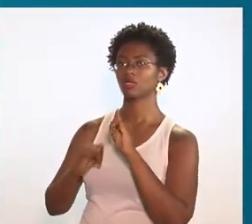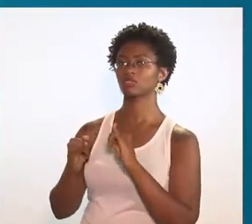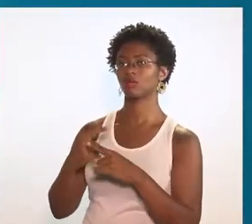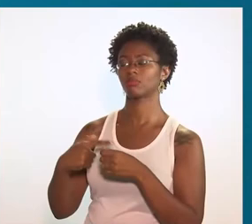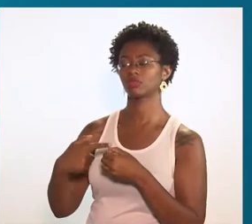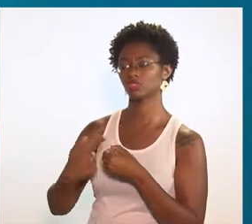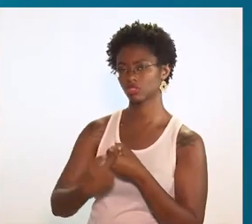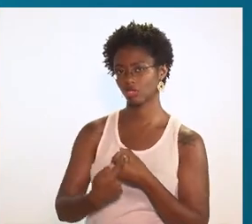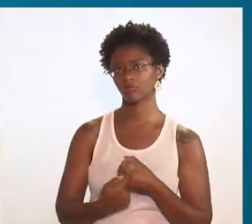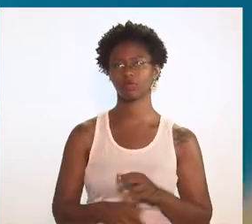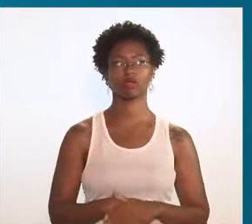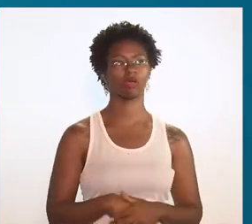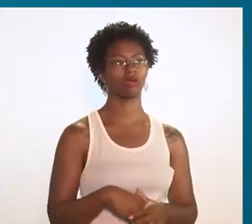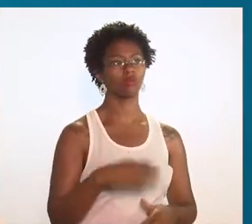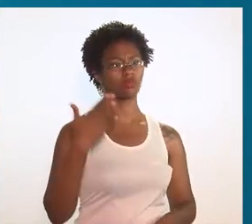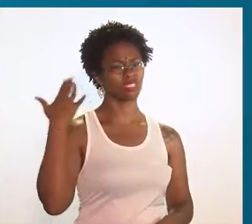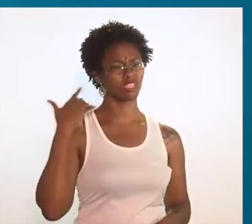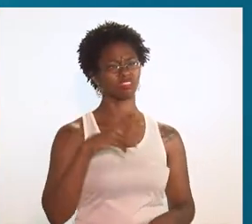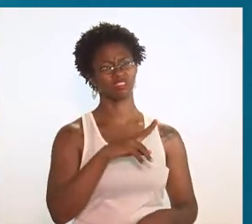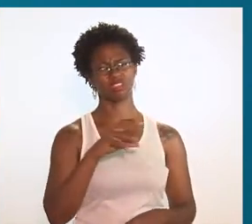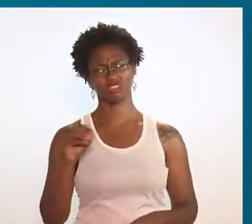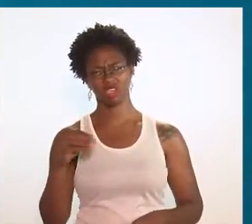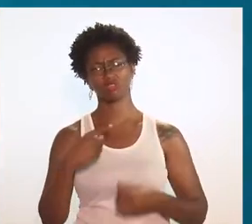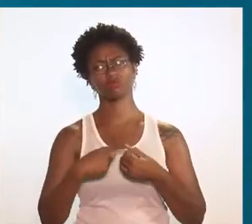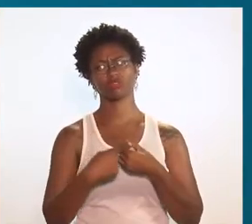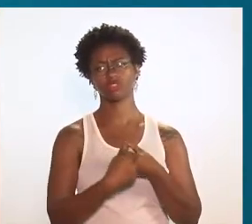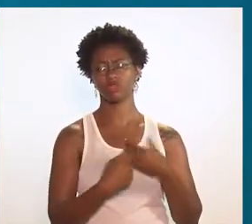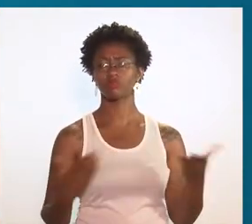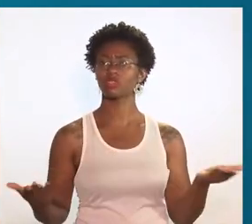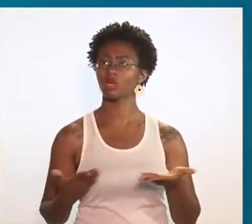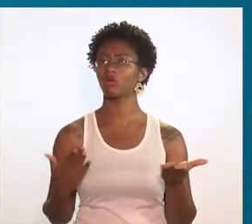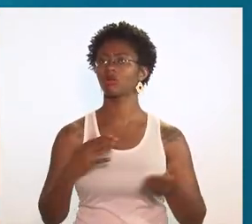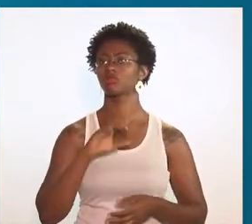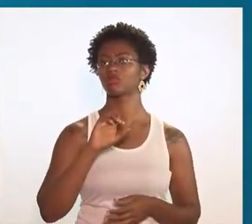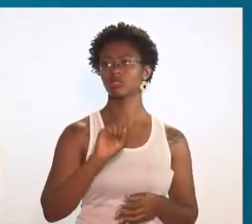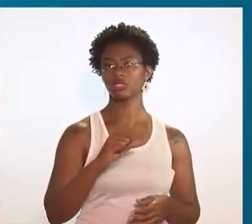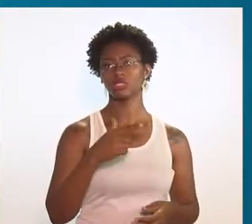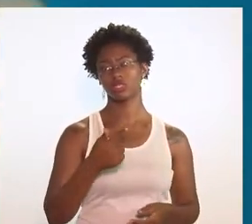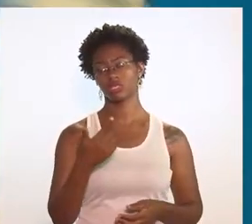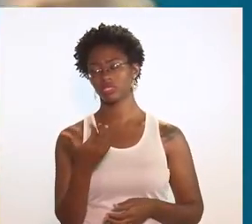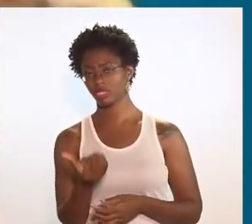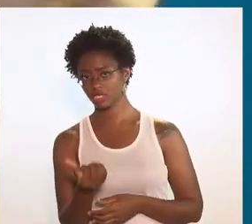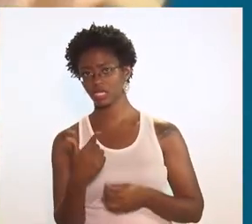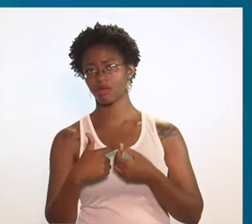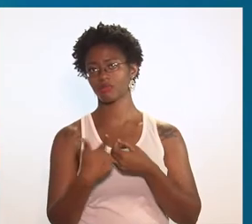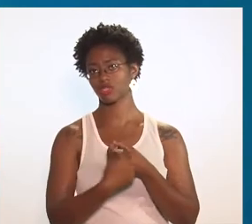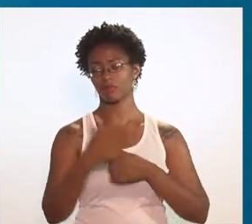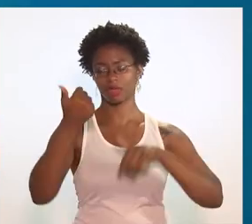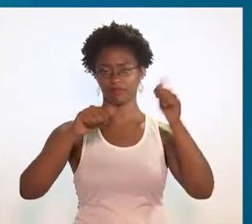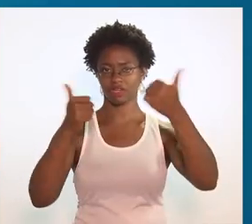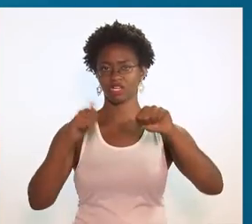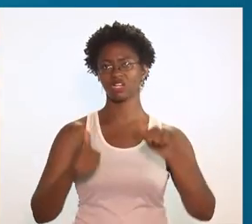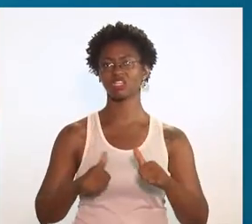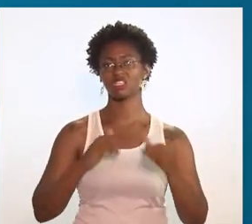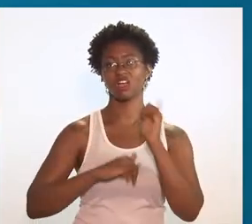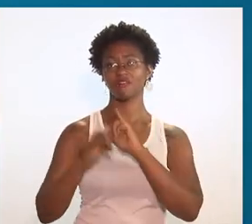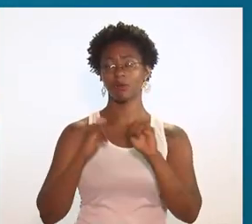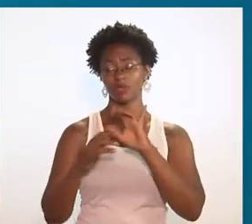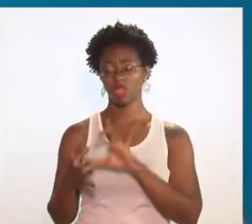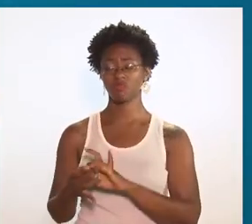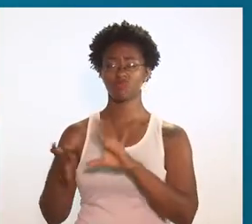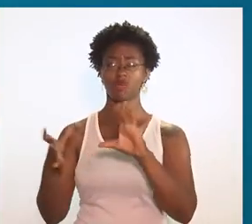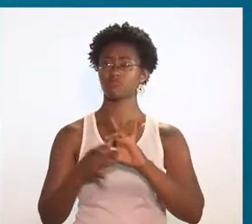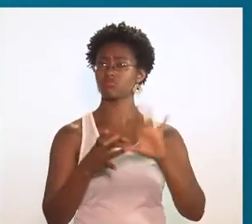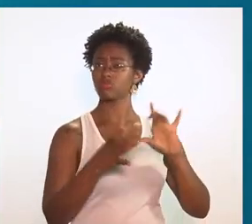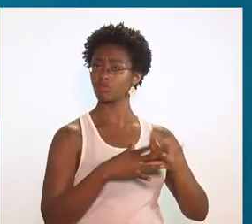avaliou em 2017 em torno de 500 municípios, agora na segunda edição a gente avaliou 876 municípios, e